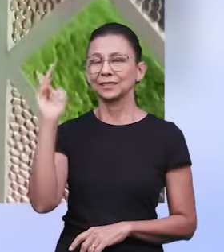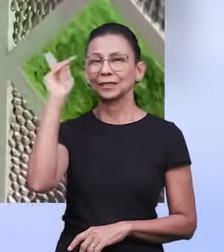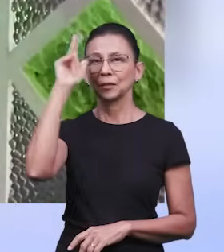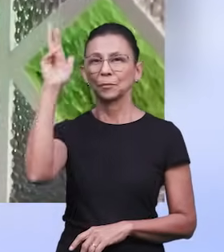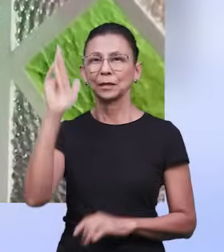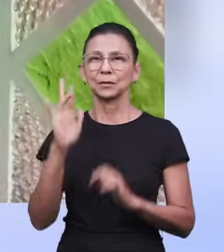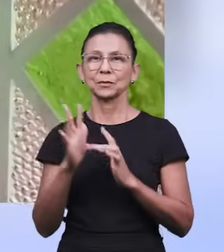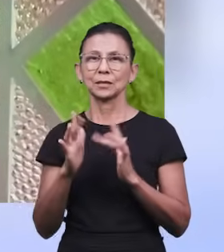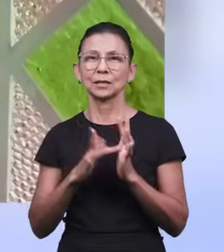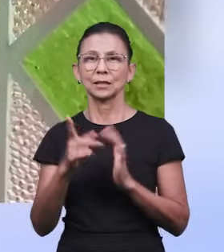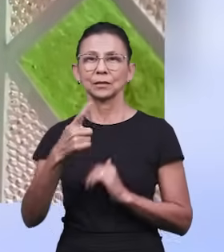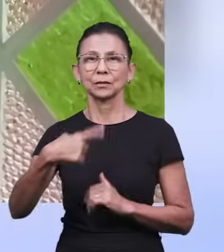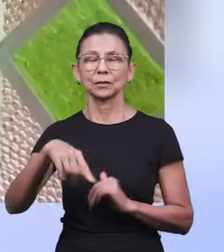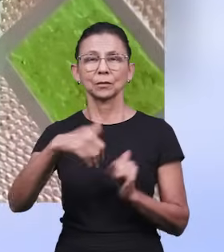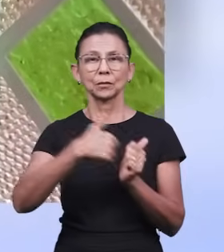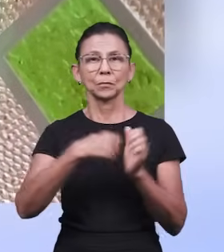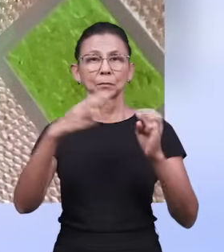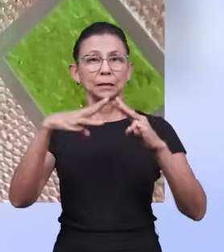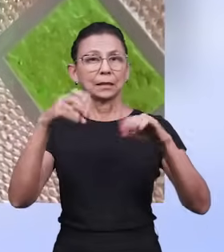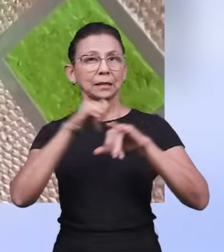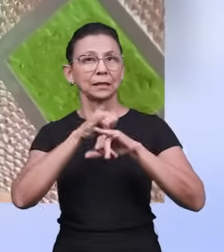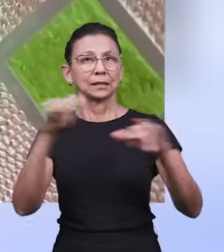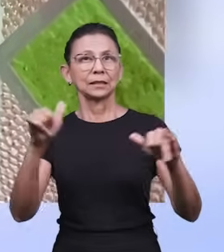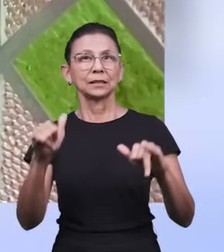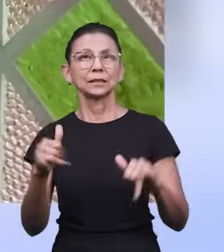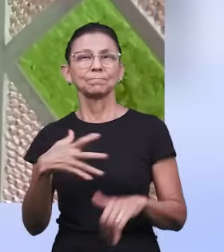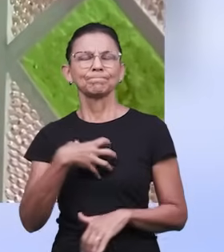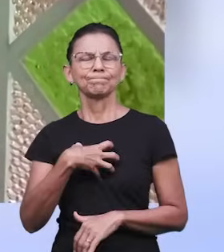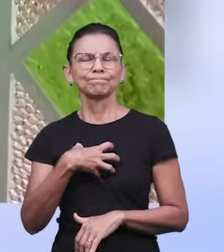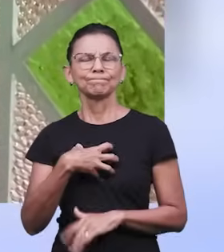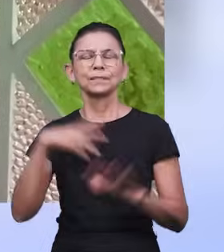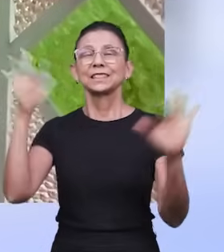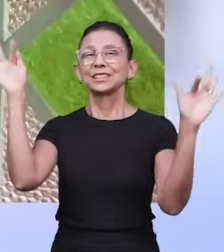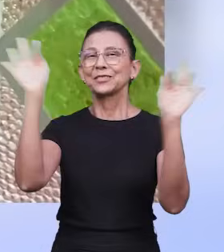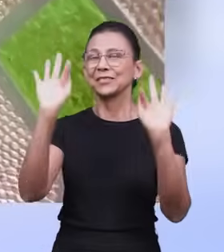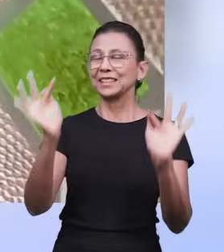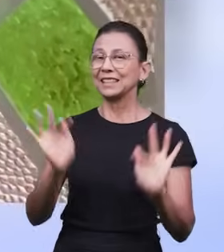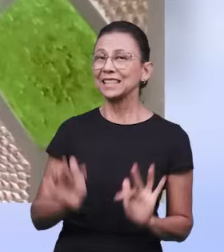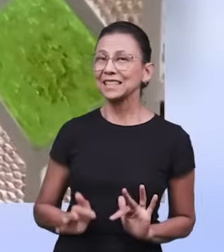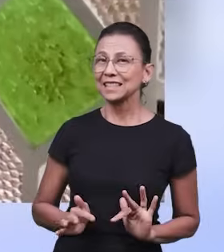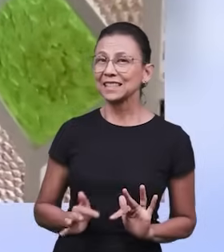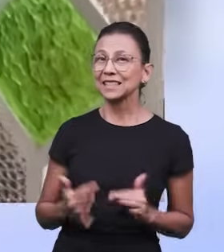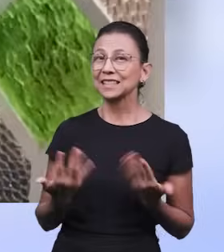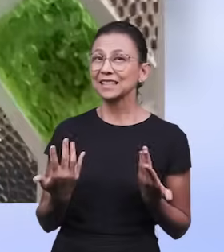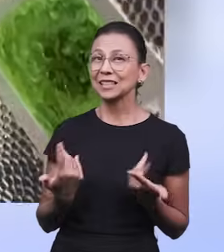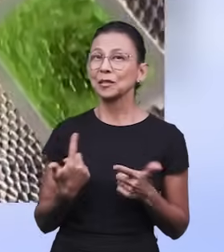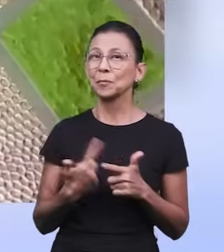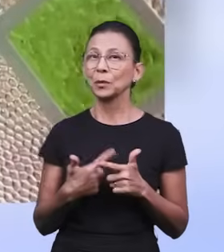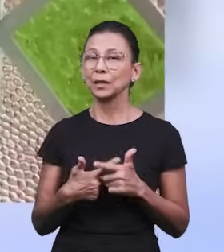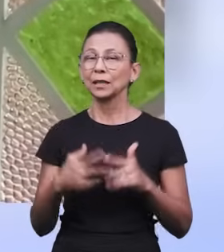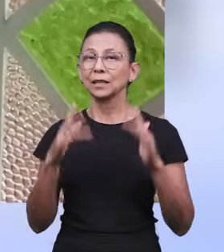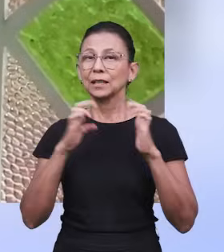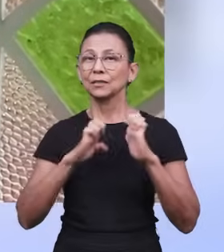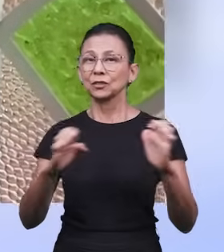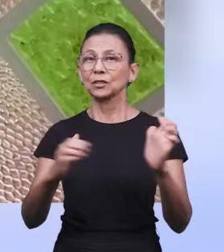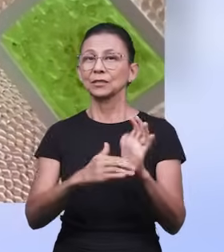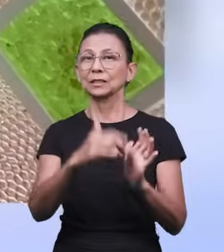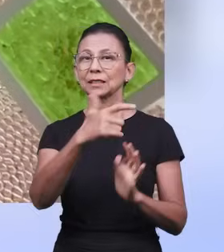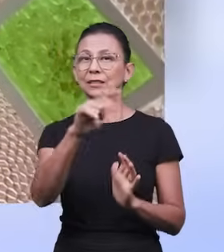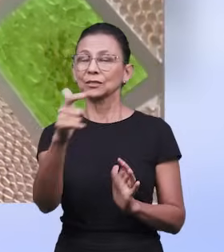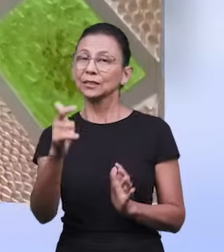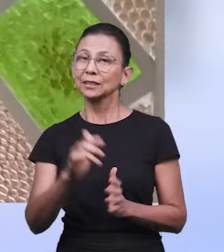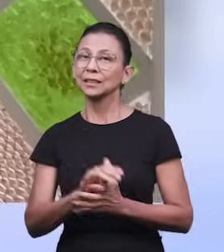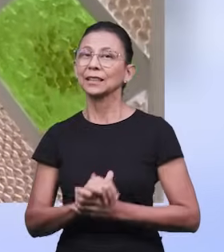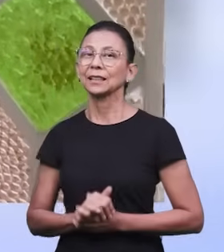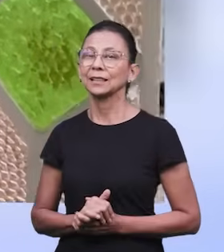todos os irmãos que estão assistindo a Manaim News. Estamos muito felizes porque estamos finalizando o trabalho feito pelo Evangelho Sem Fronteiras